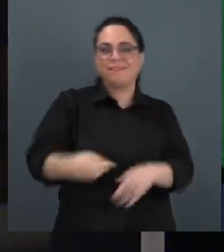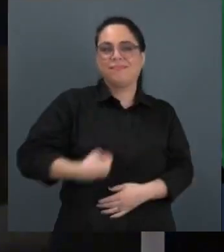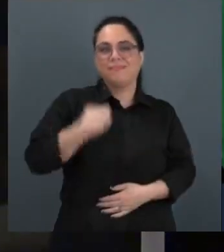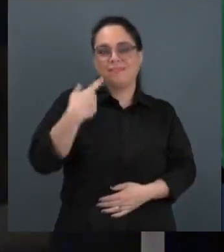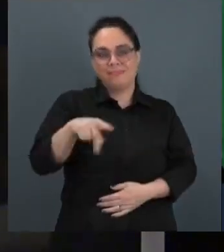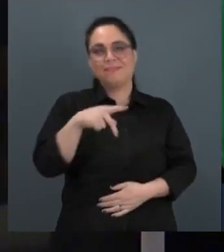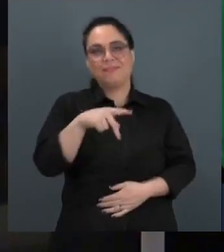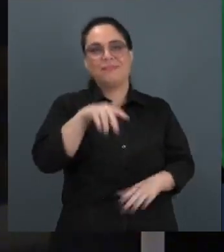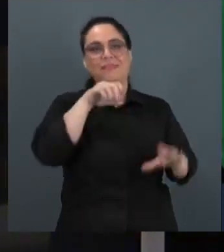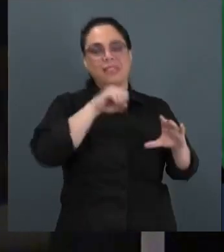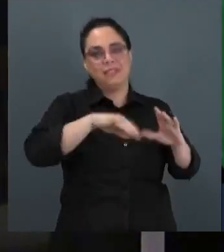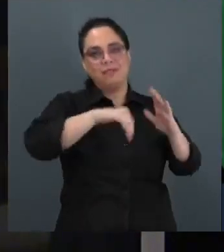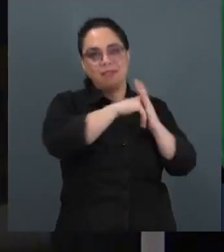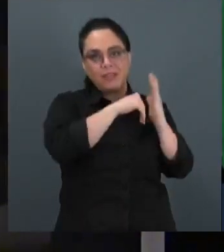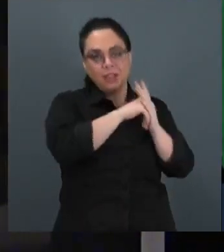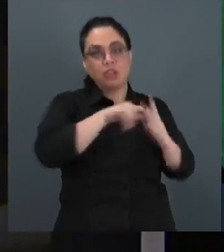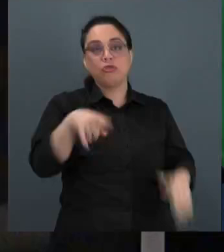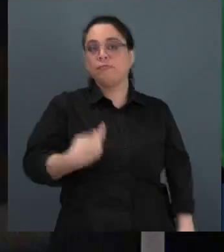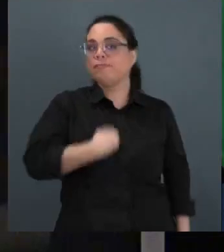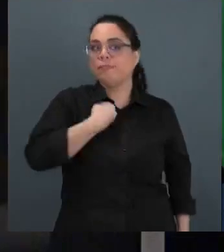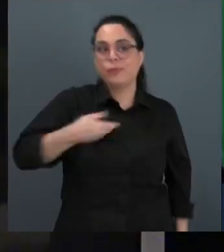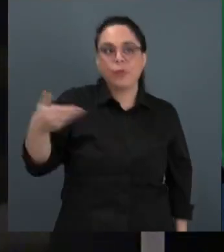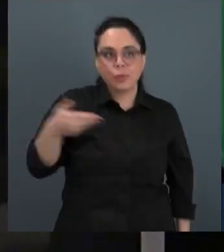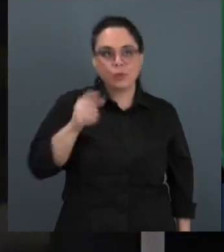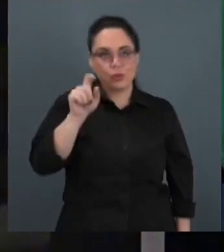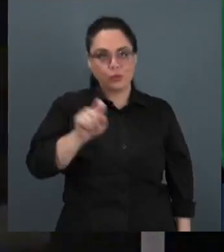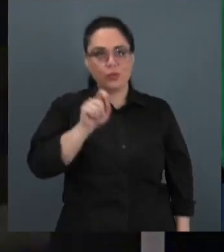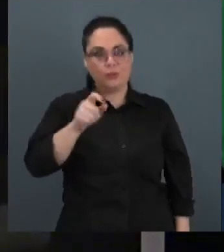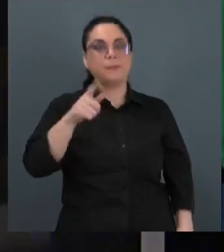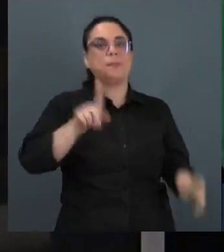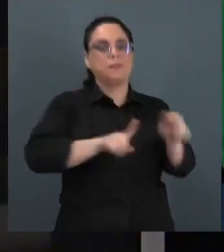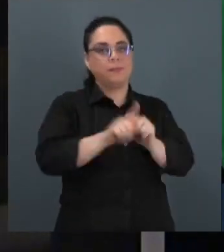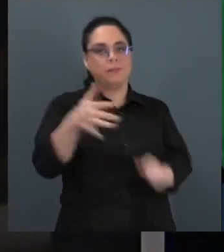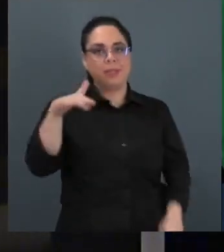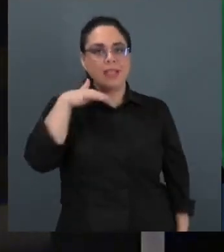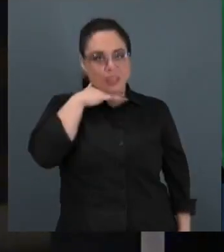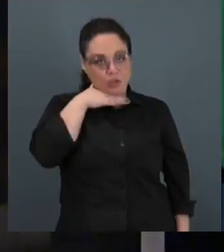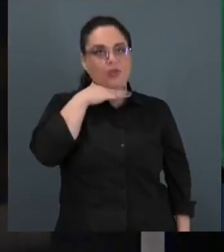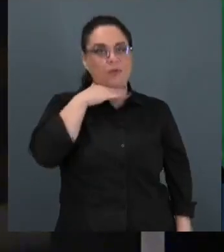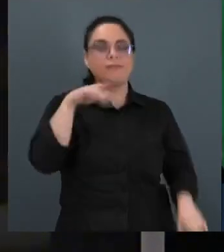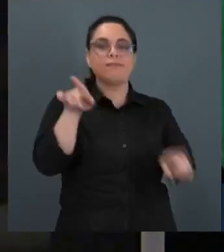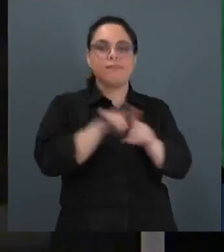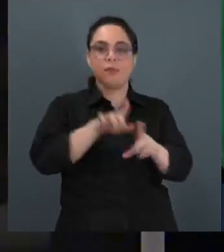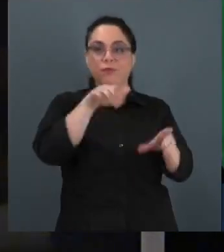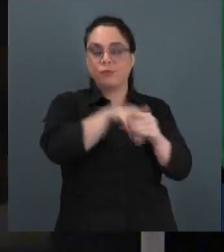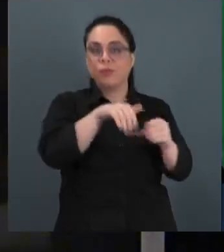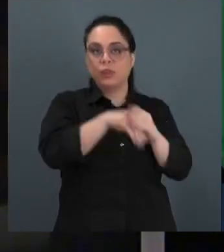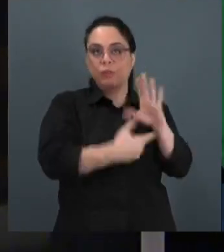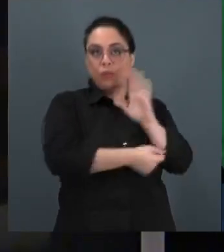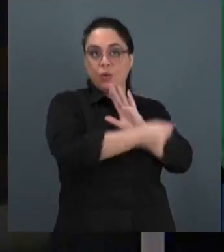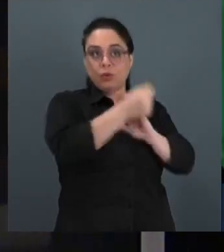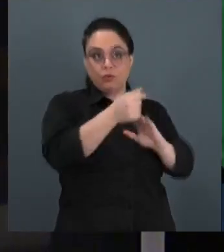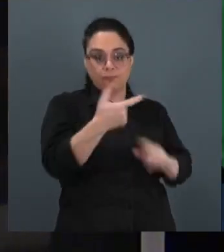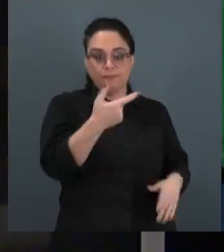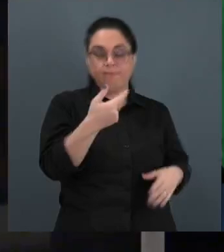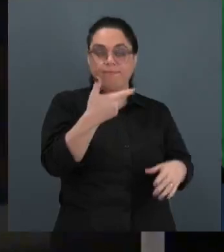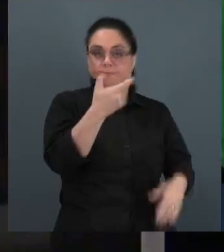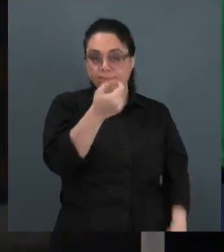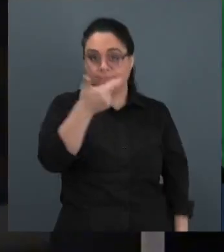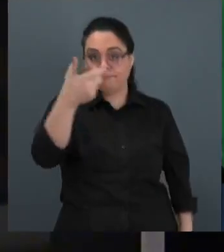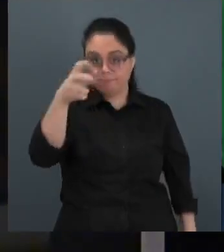Senado, nós estamos hoje, no mês de março, votando o orçamento, março de